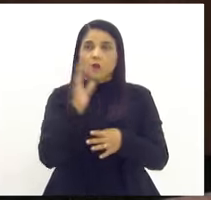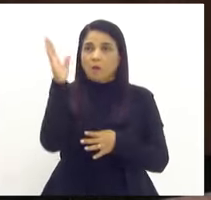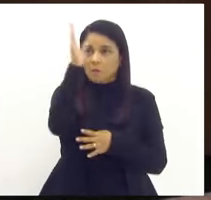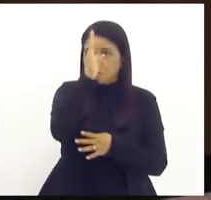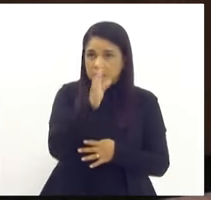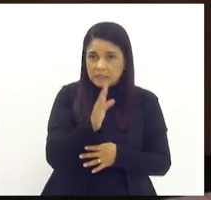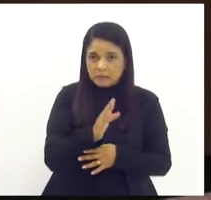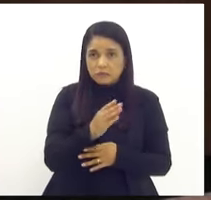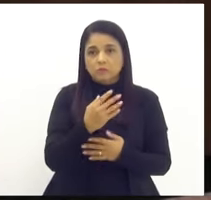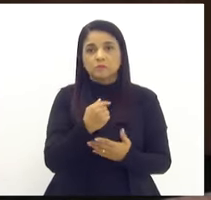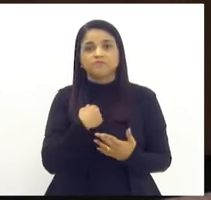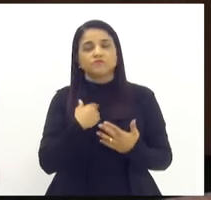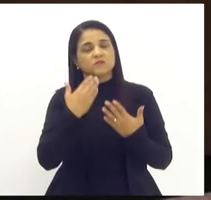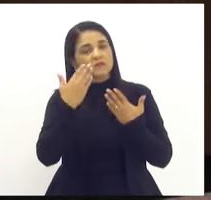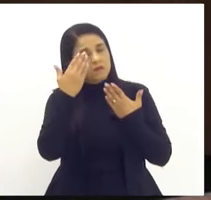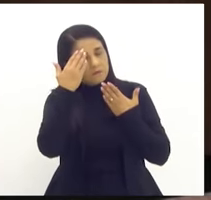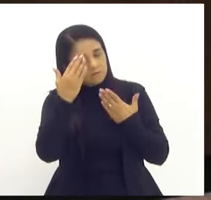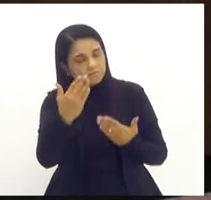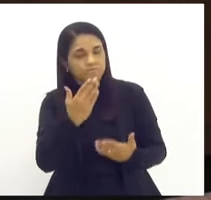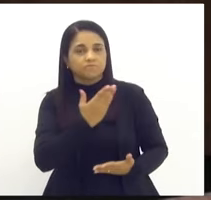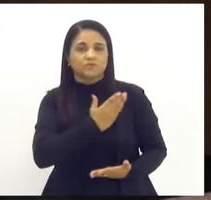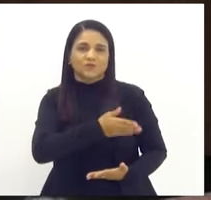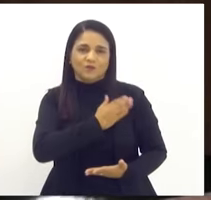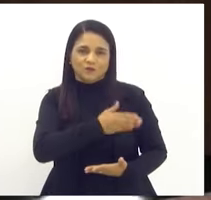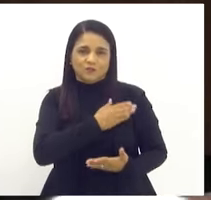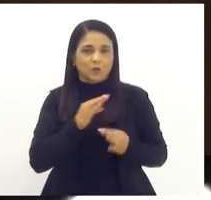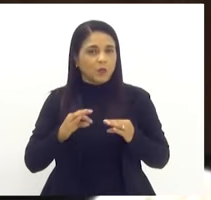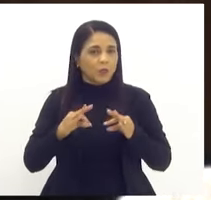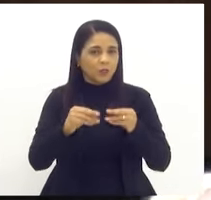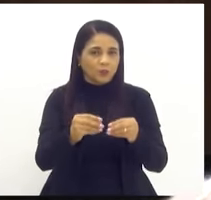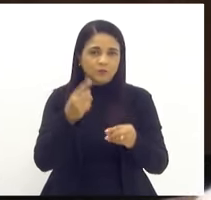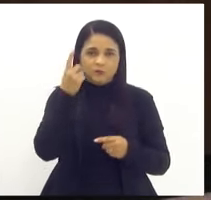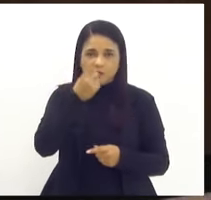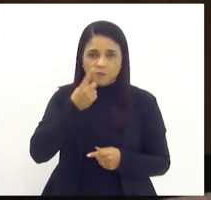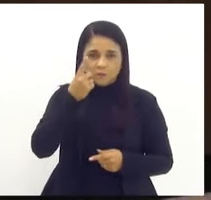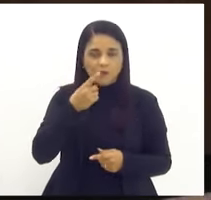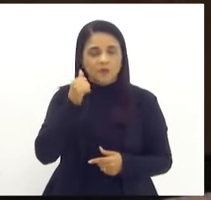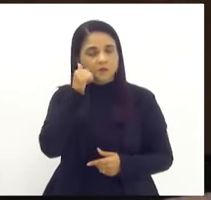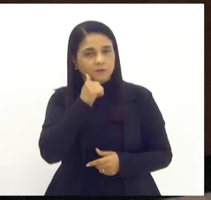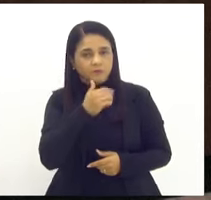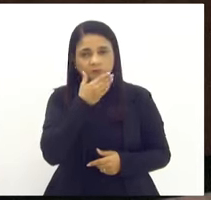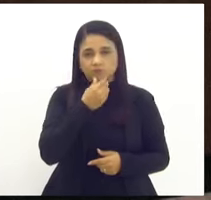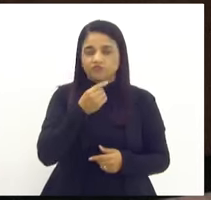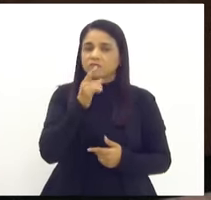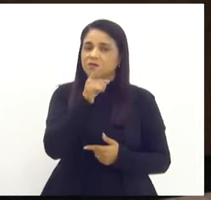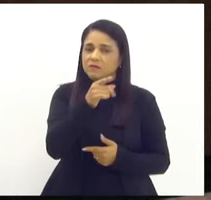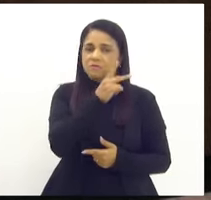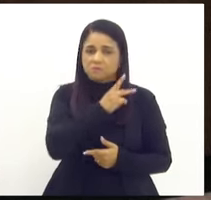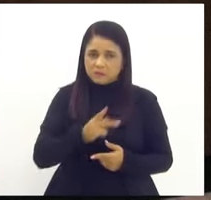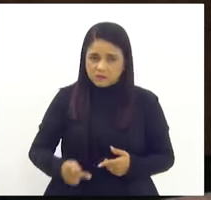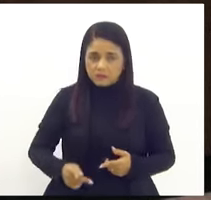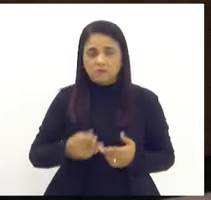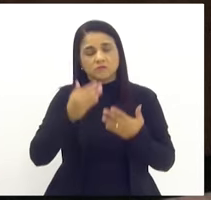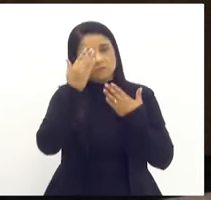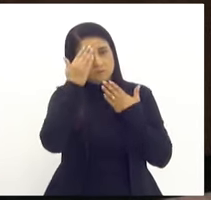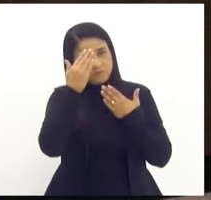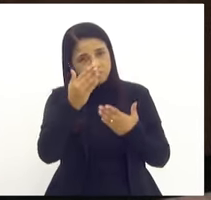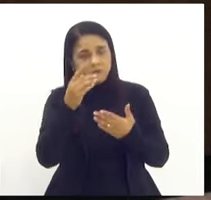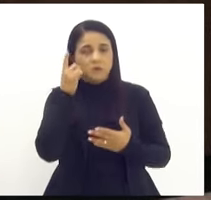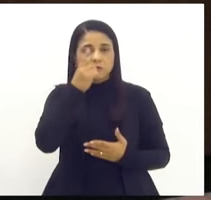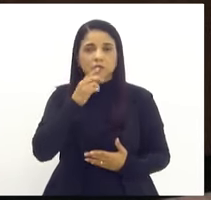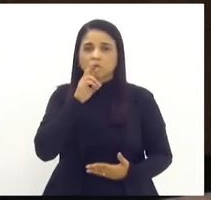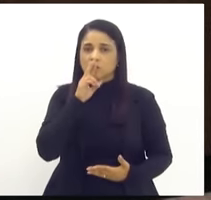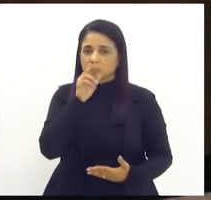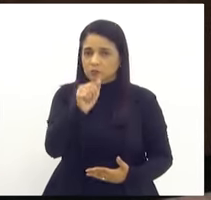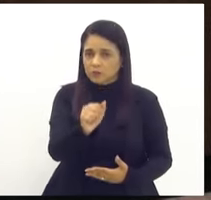de coração a todos os deputados e deputadas todos a vossa excelência Deputado Rodrigo amorm já tinha falado